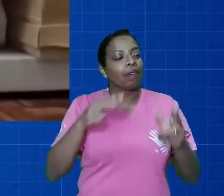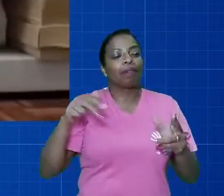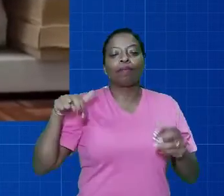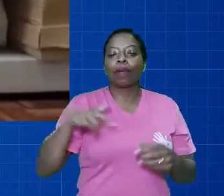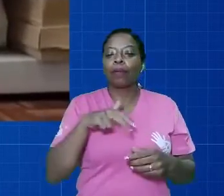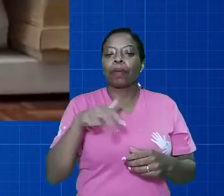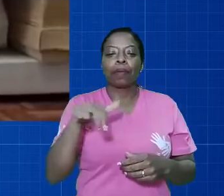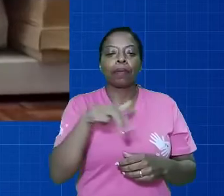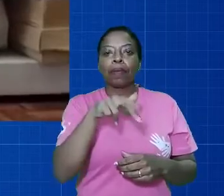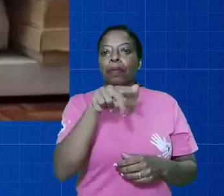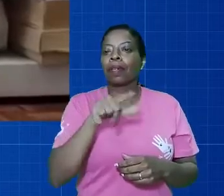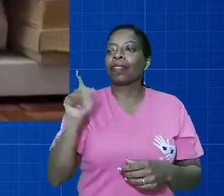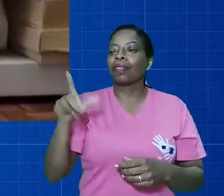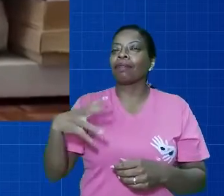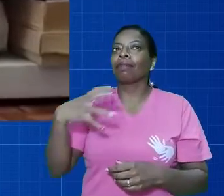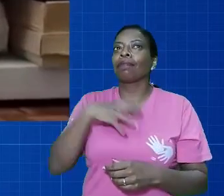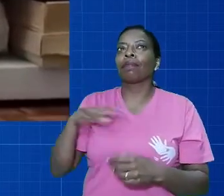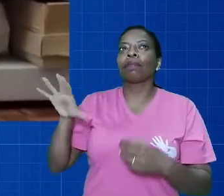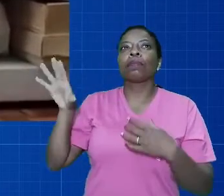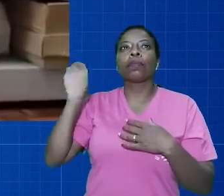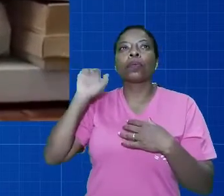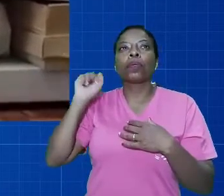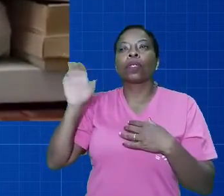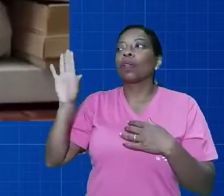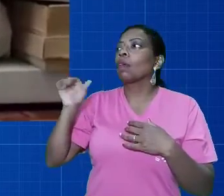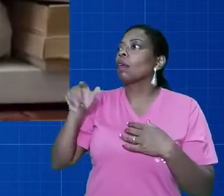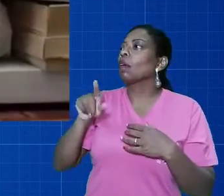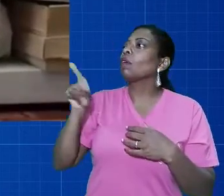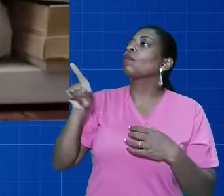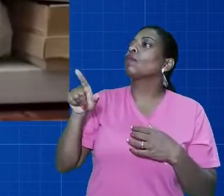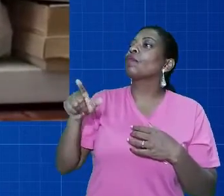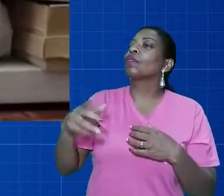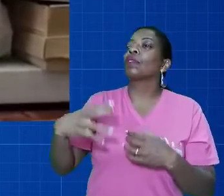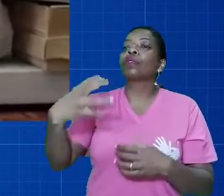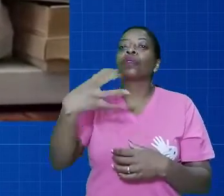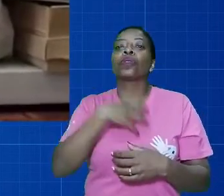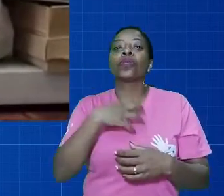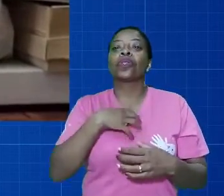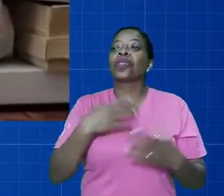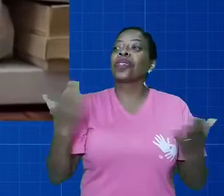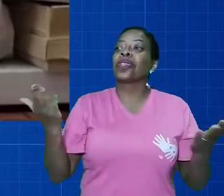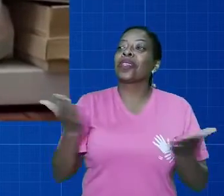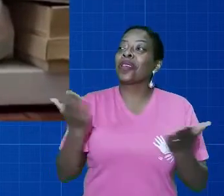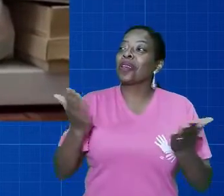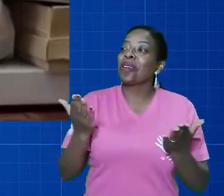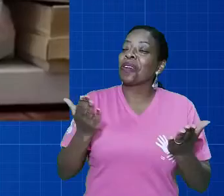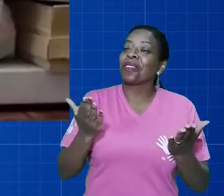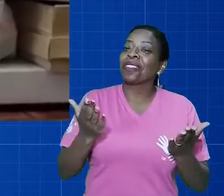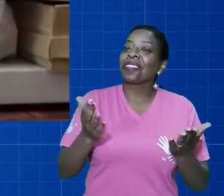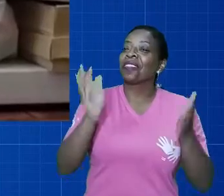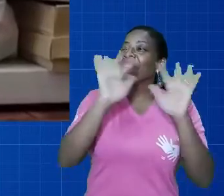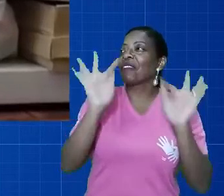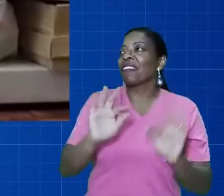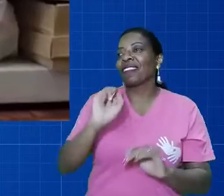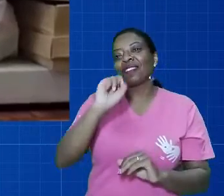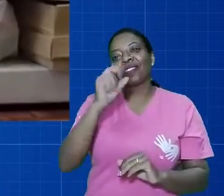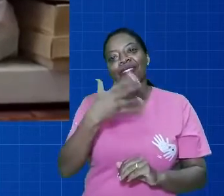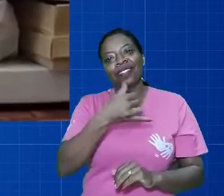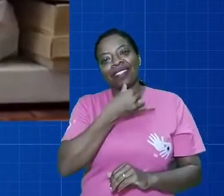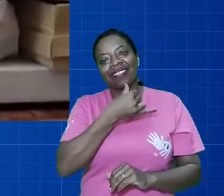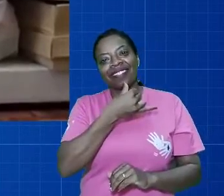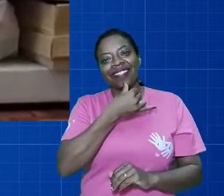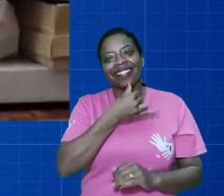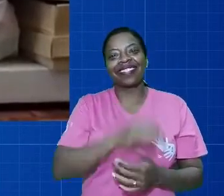da porta, e eu entrava e ele já falava a mesma coisa. "E hoje a professora está feliz.